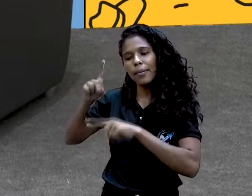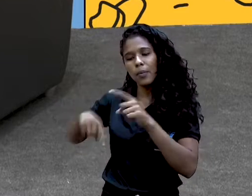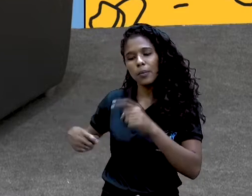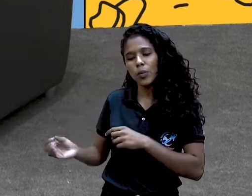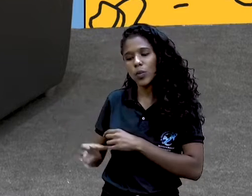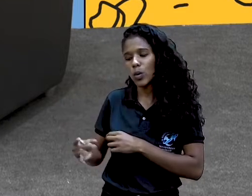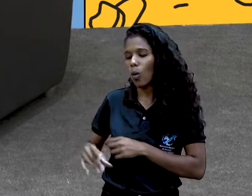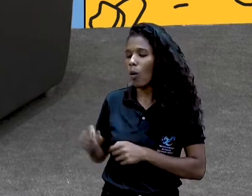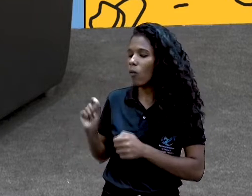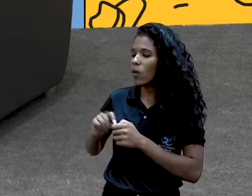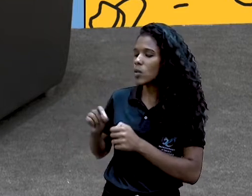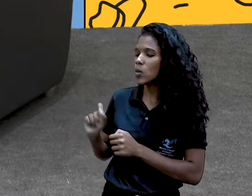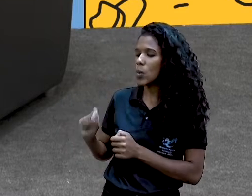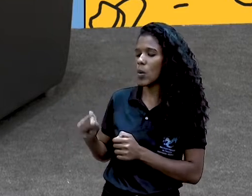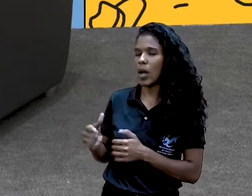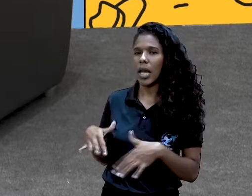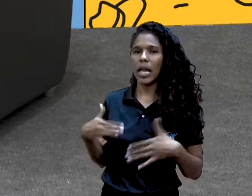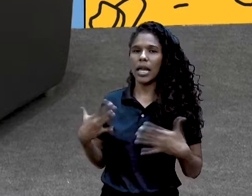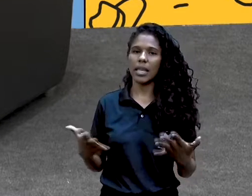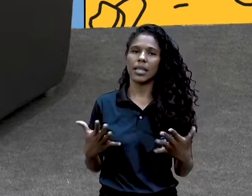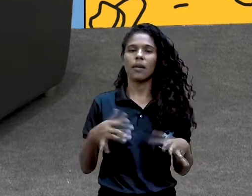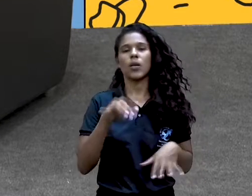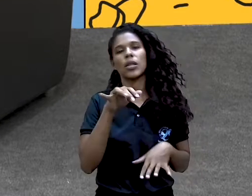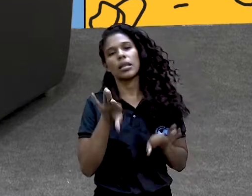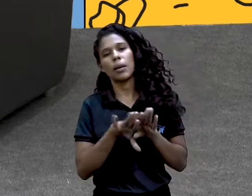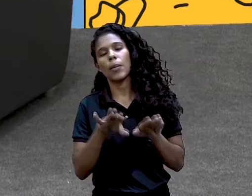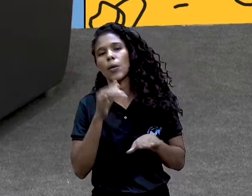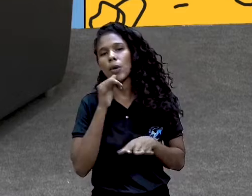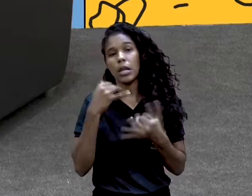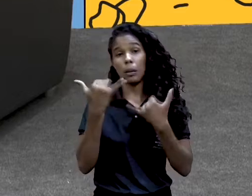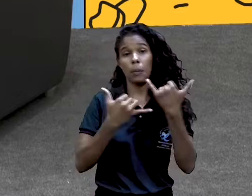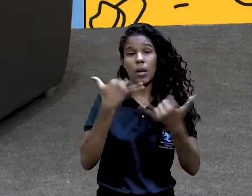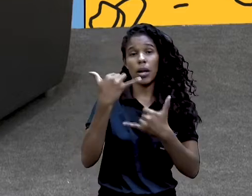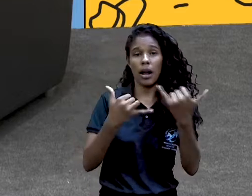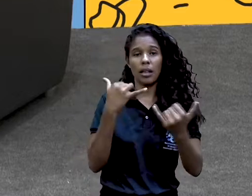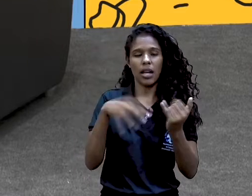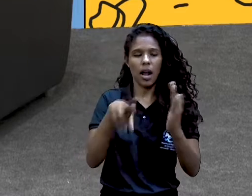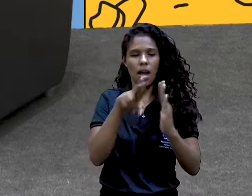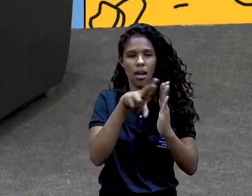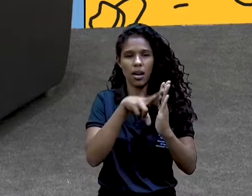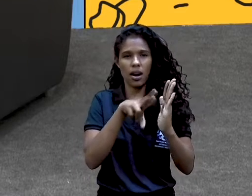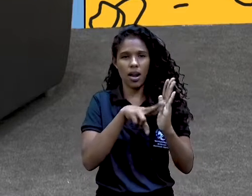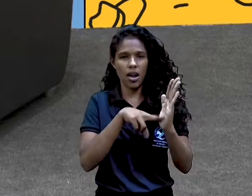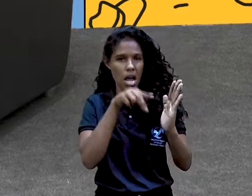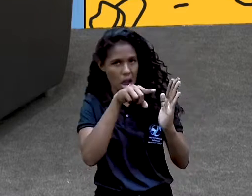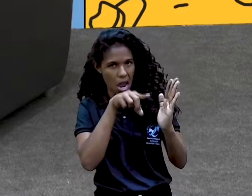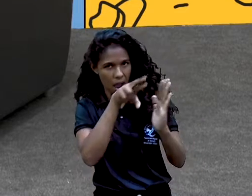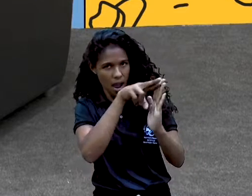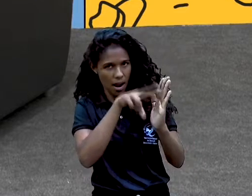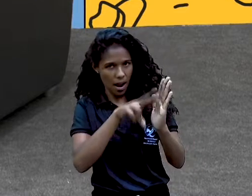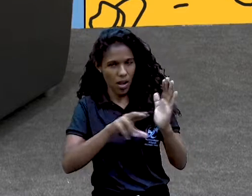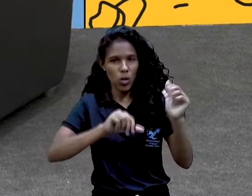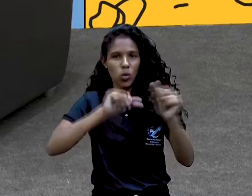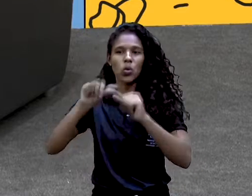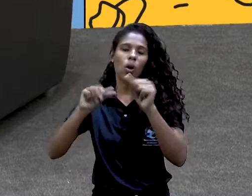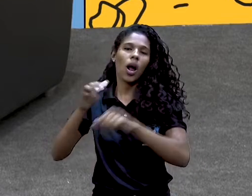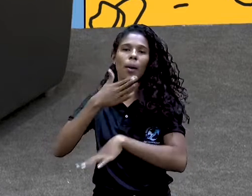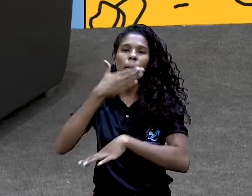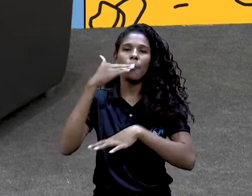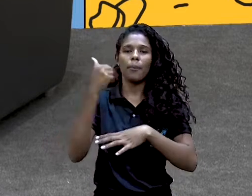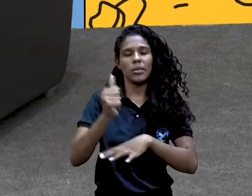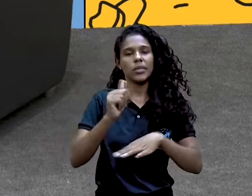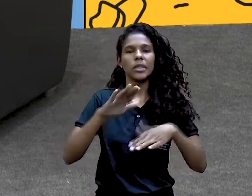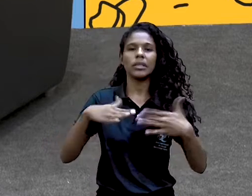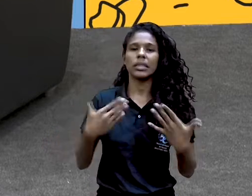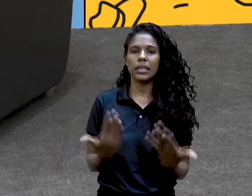mesmo jeito. E se a gente pensasse em brincar de outra forma aquele brinquedo? Se colocasse uma voz naquele brinquedo? Você está entendendo? Então, dessa